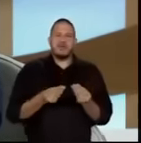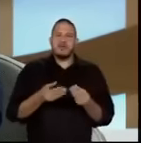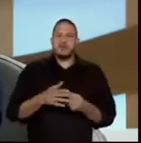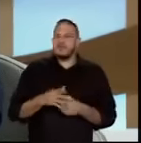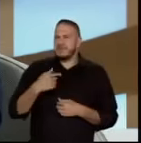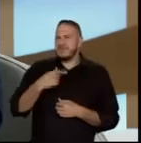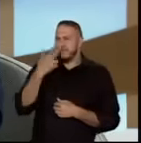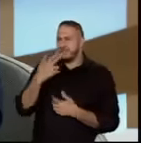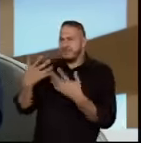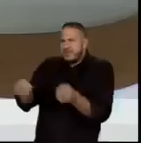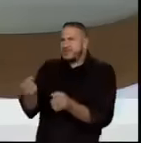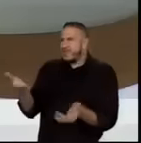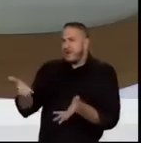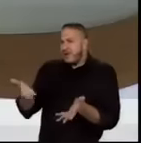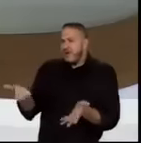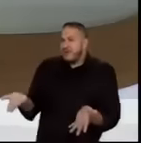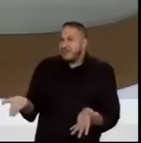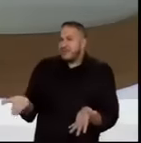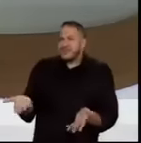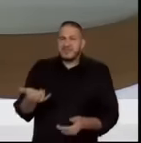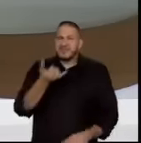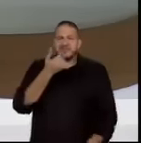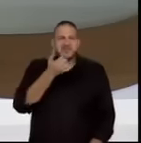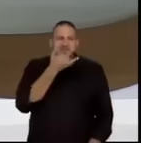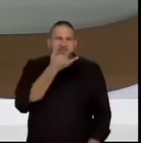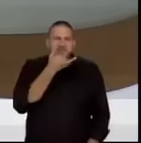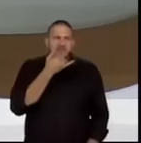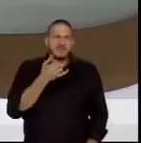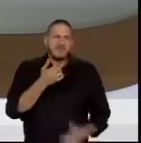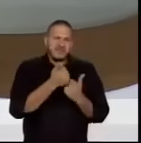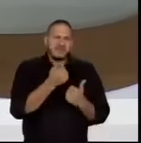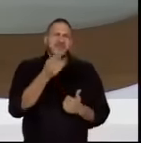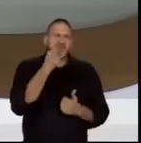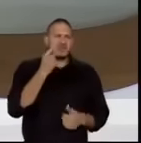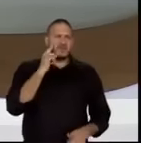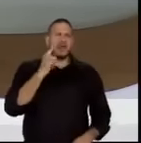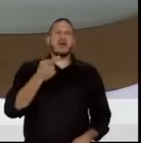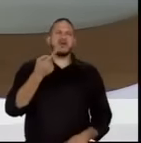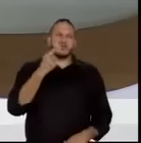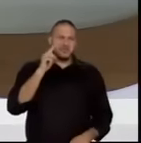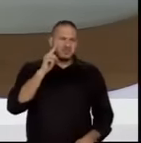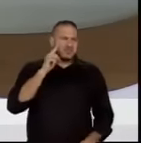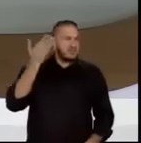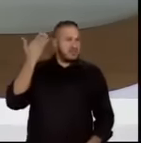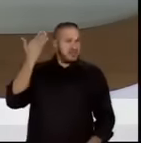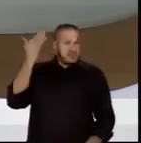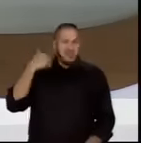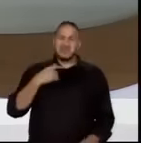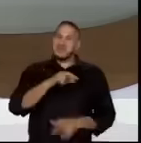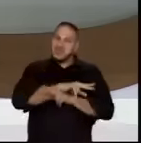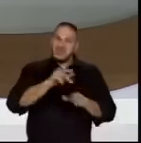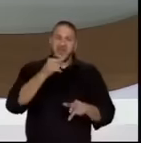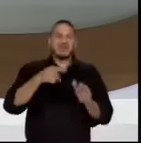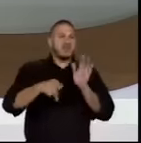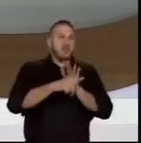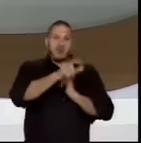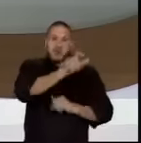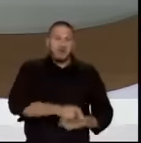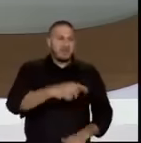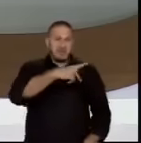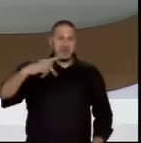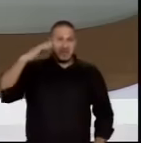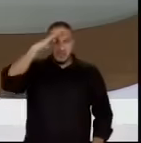de recusar... Nos últimos dias, desculpa, ministro, nos últimos dias foram várias declarações do próprio presidente, inclusive. Ele